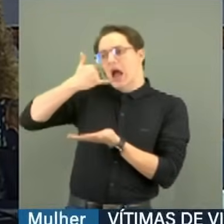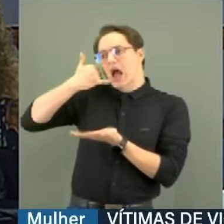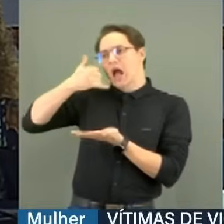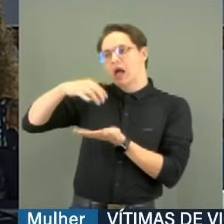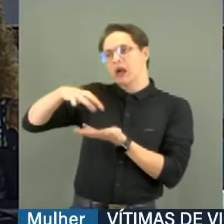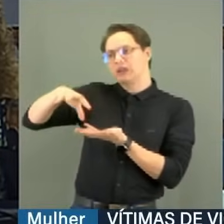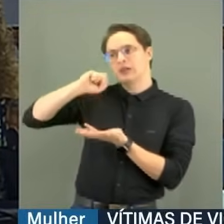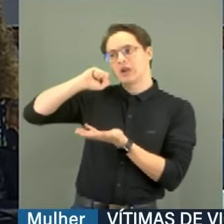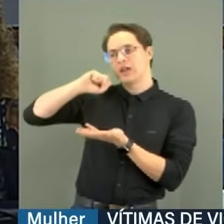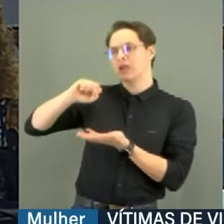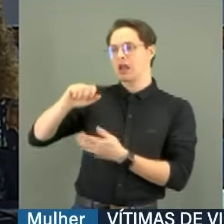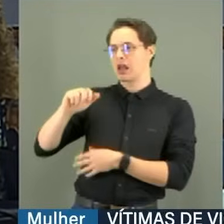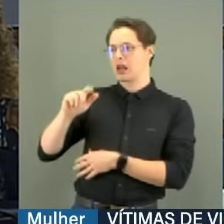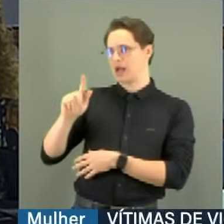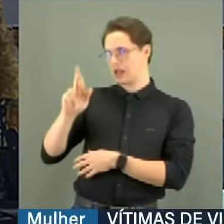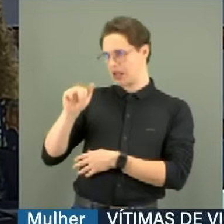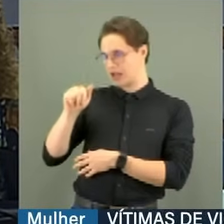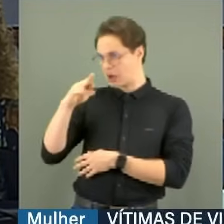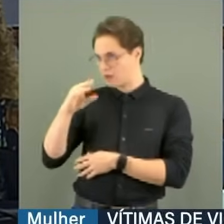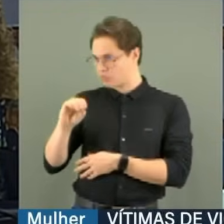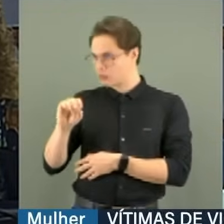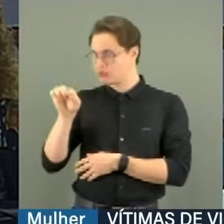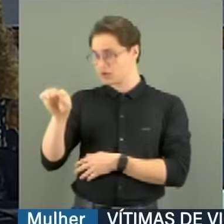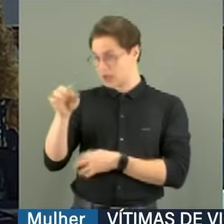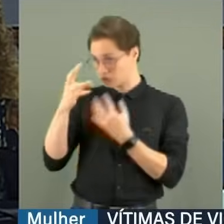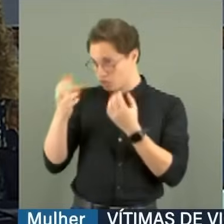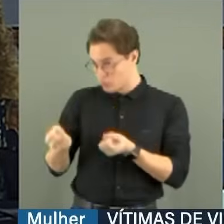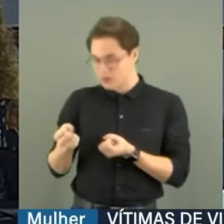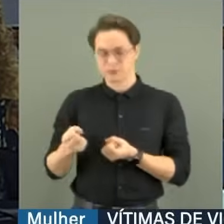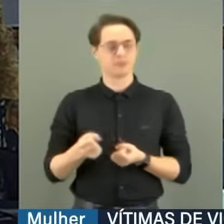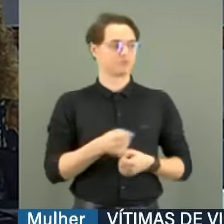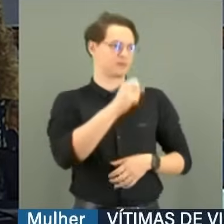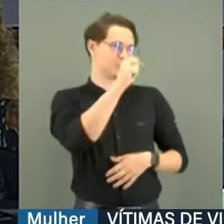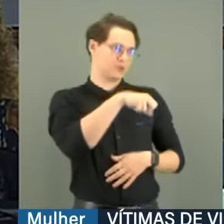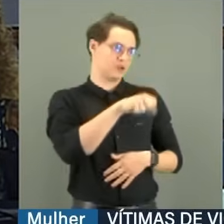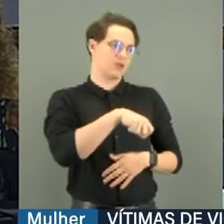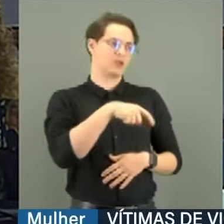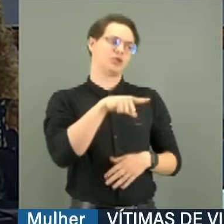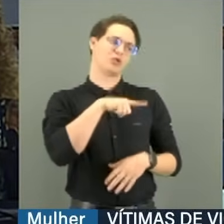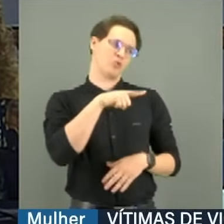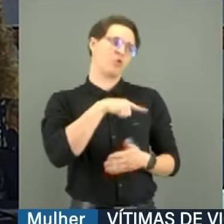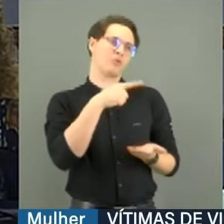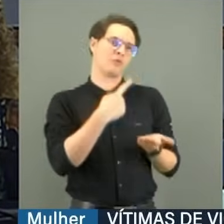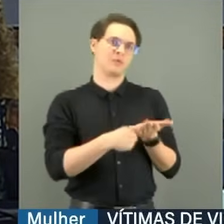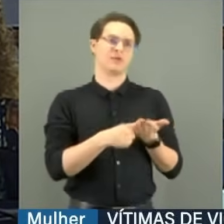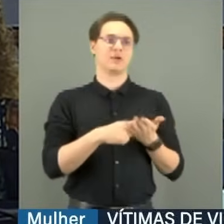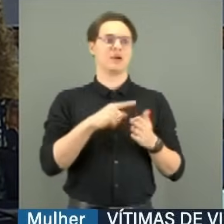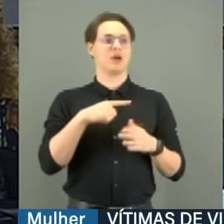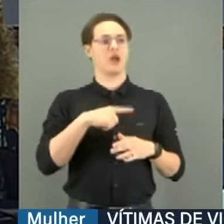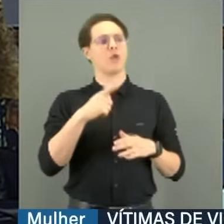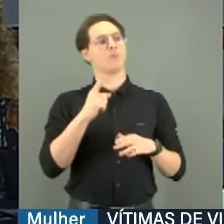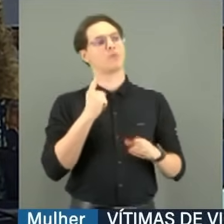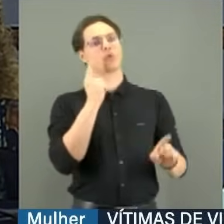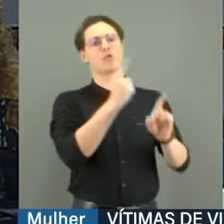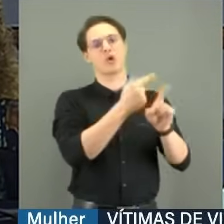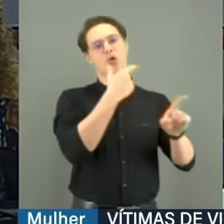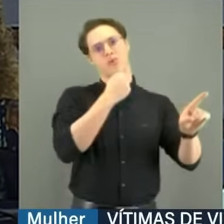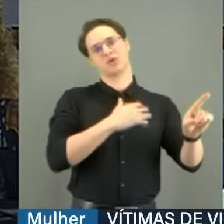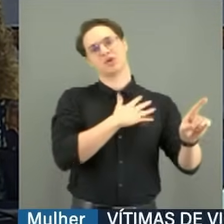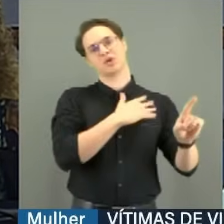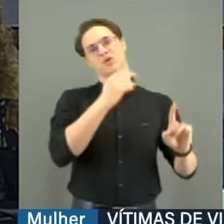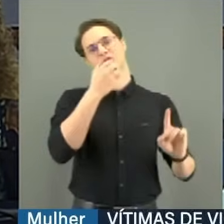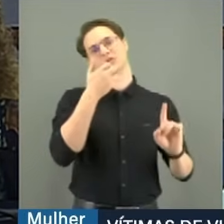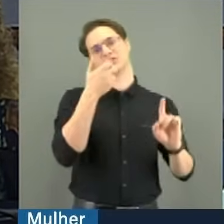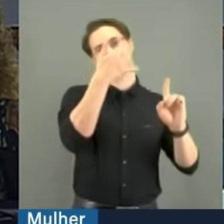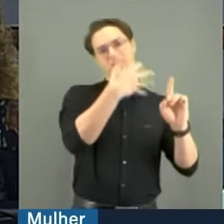por medo, retornando à minha residência, eu entrei em contato com o jornalista Reinaldo Turullo da Veja e contei isso a ele. Que